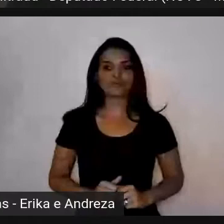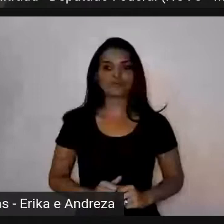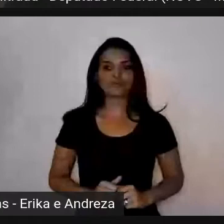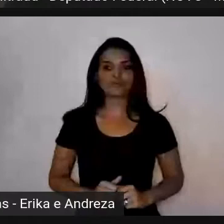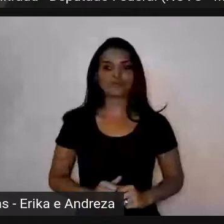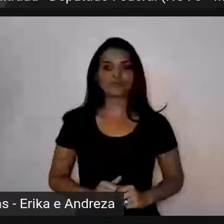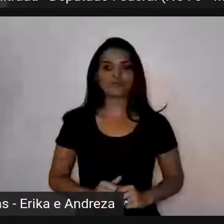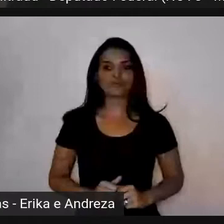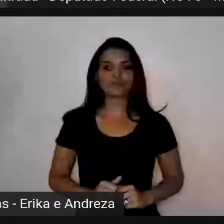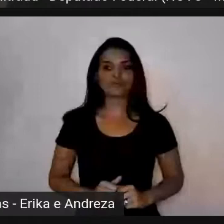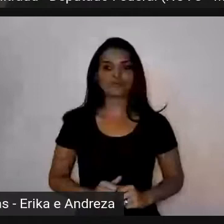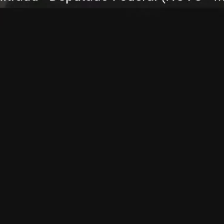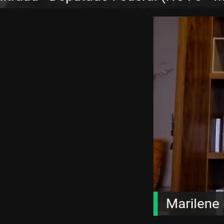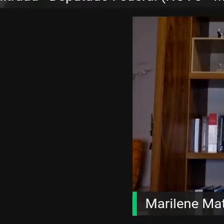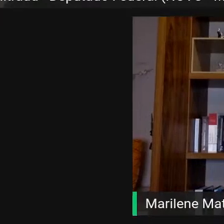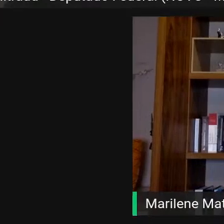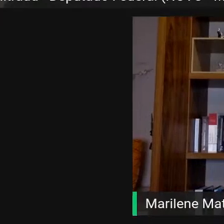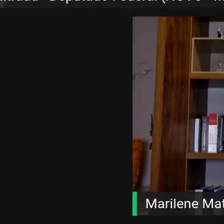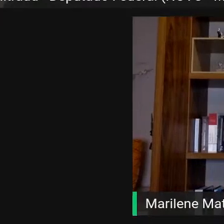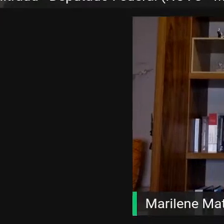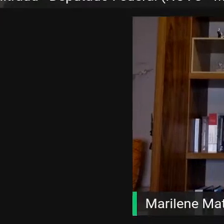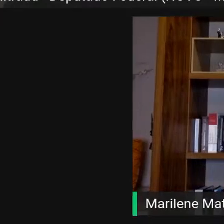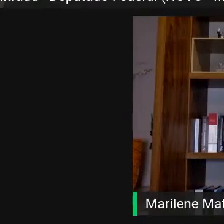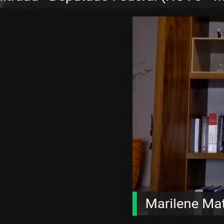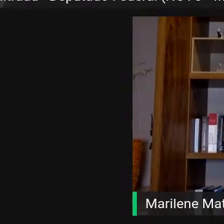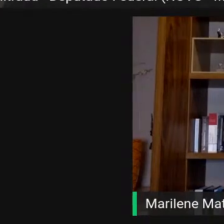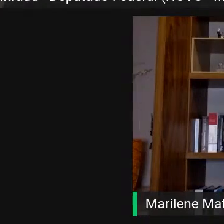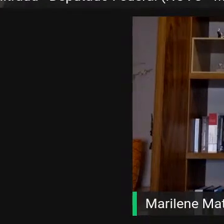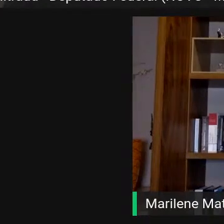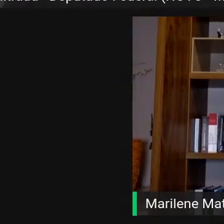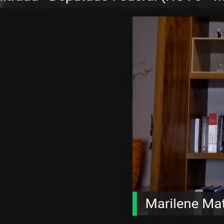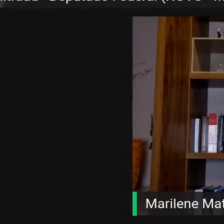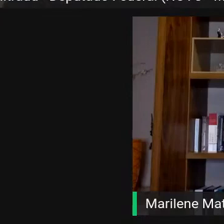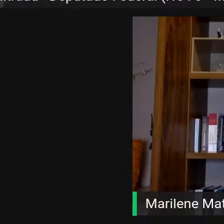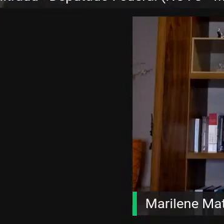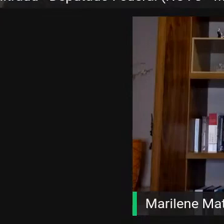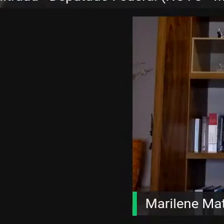ele receber no eventual desligamento, acho que o servidor pode optar por isso.